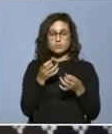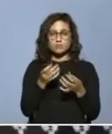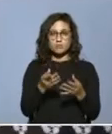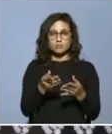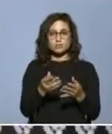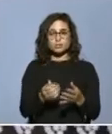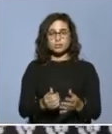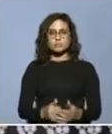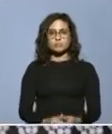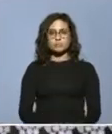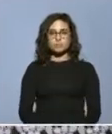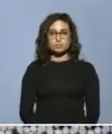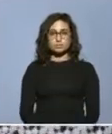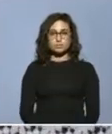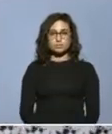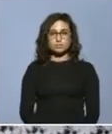Caldeus,